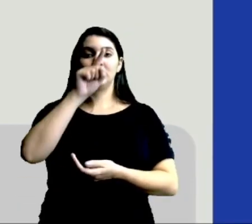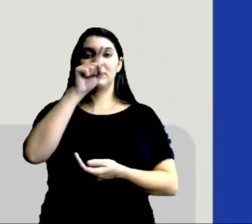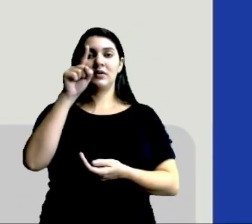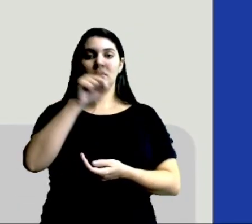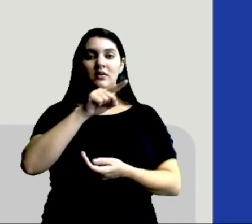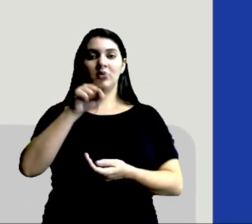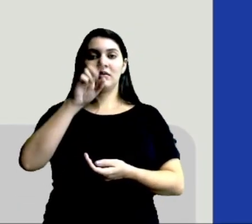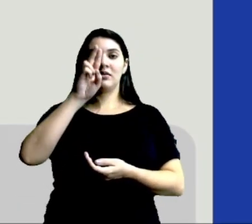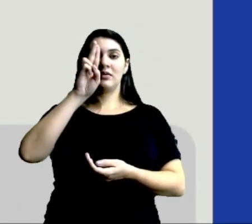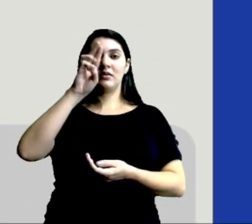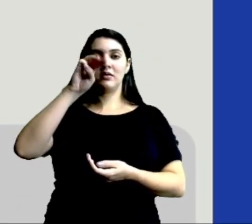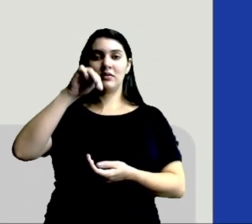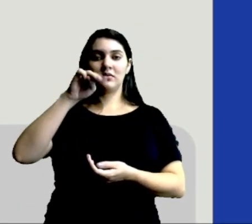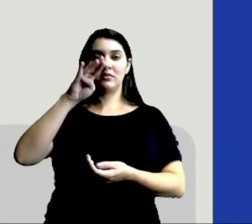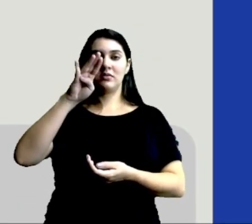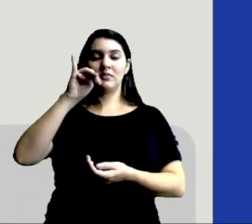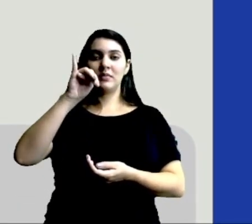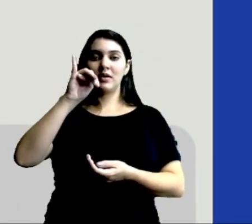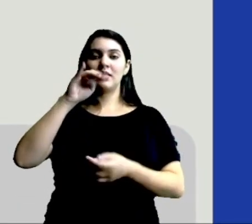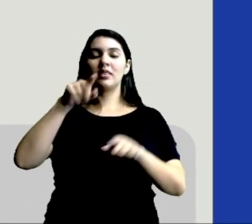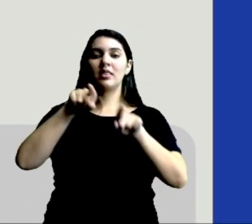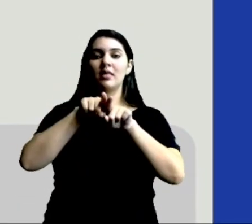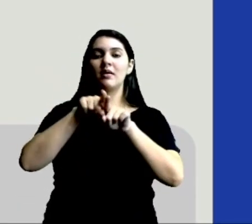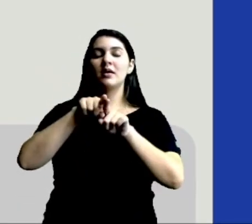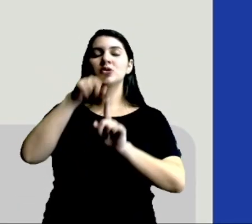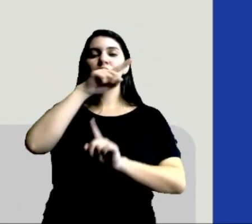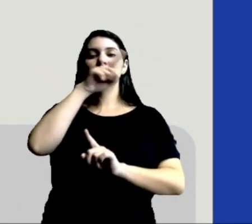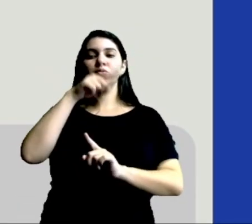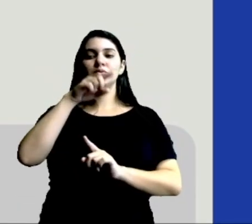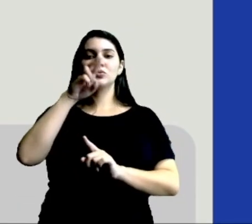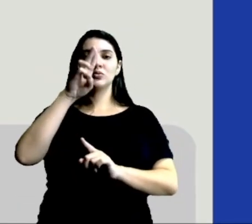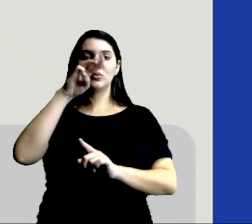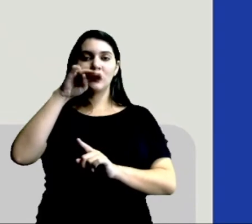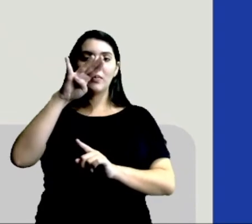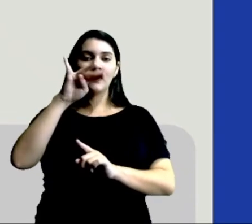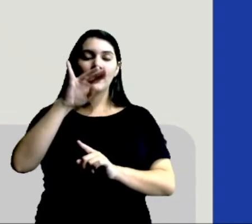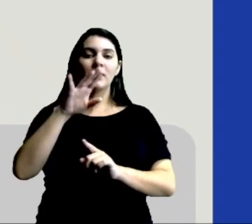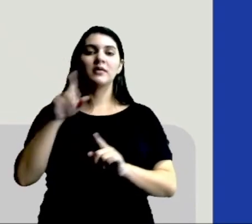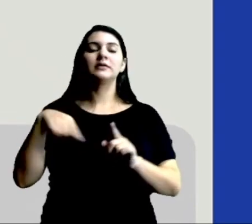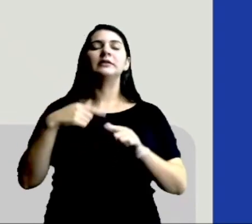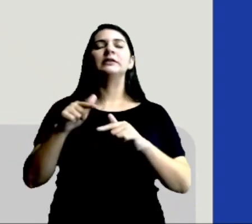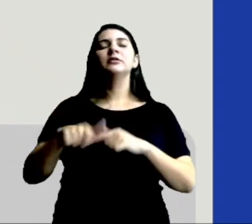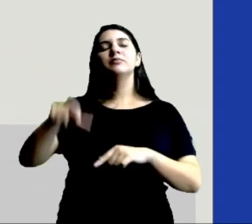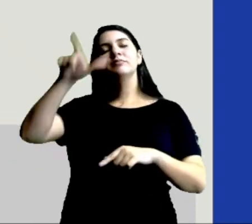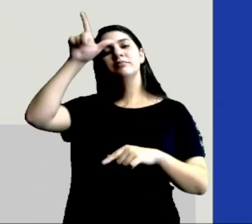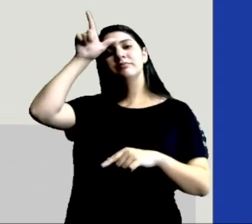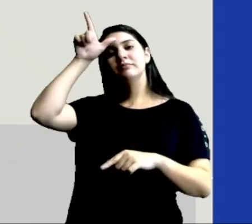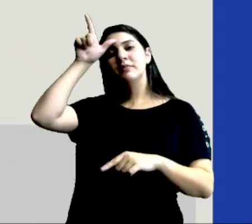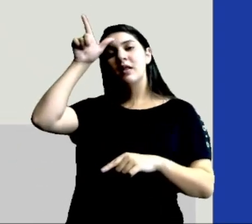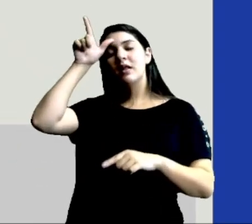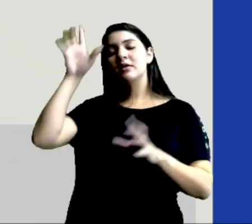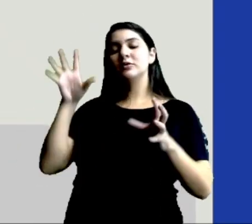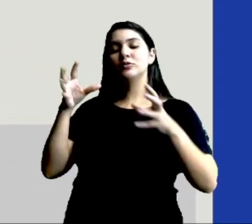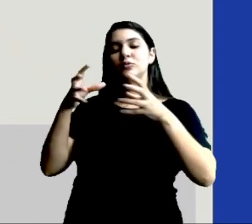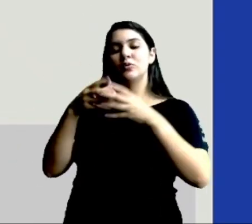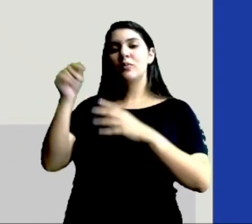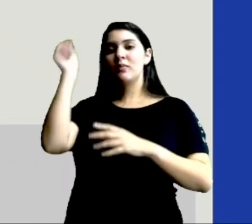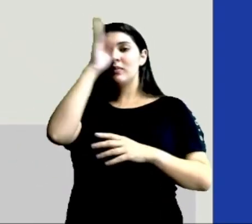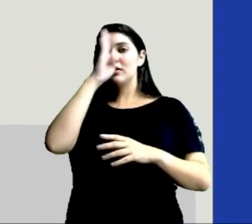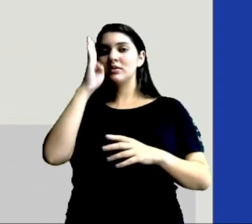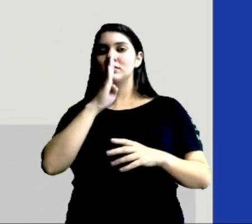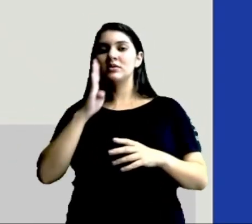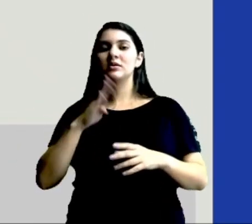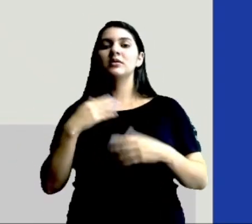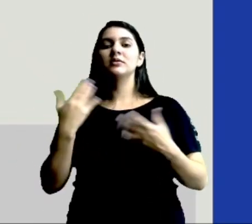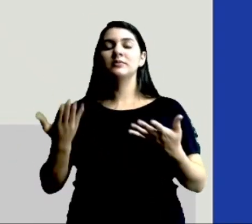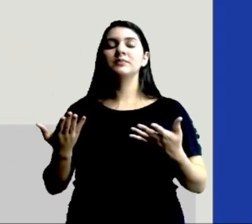Zumbi, também conhecido como Zumbi dos Palmares, tá? Ele foi um líder quilombola brasileiro, tá? E foi